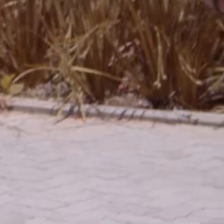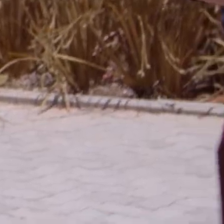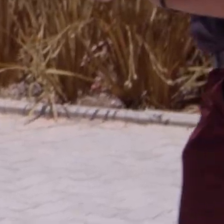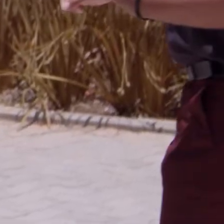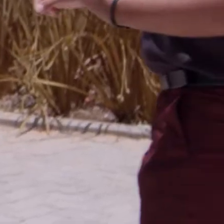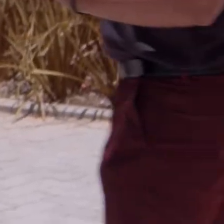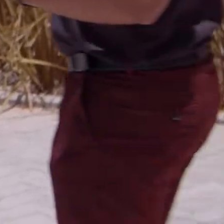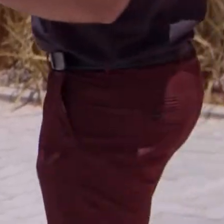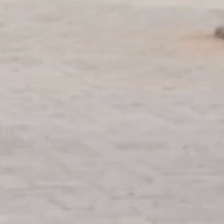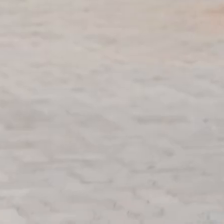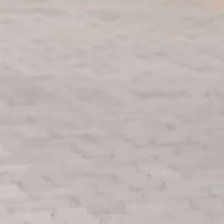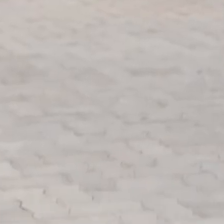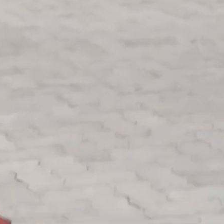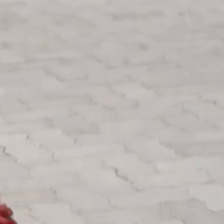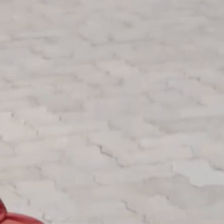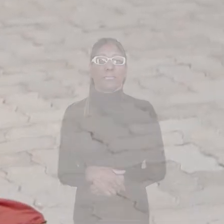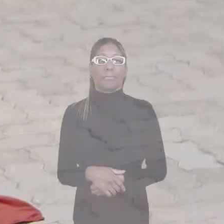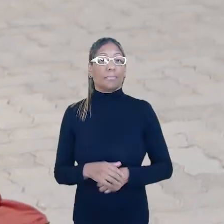Ele vai cair no seu joelho.